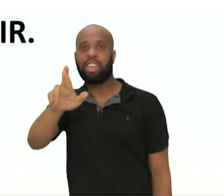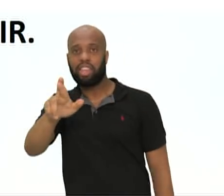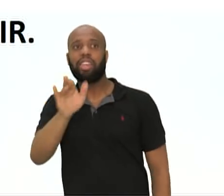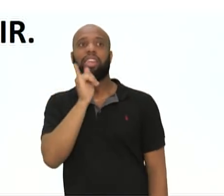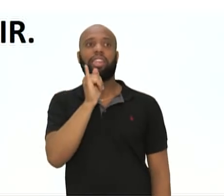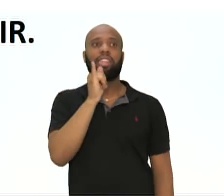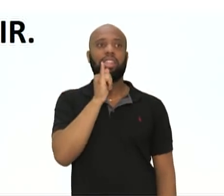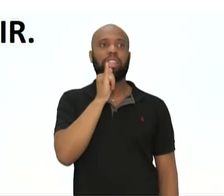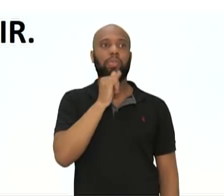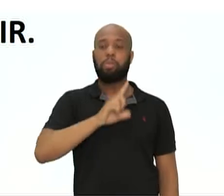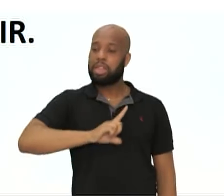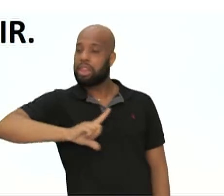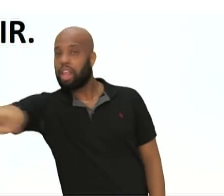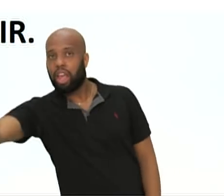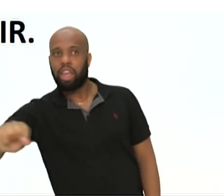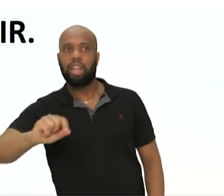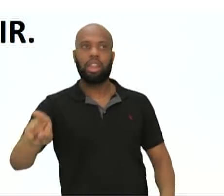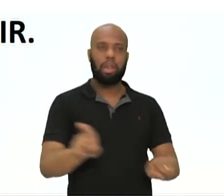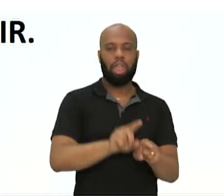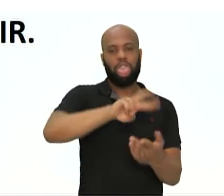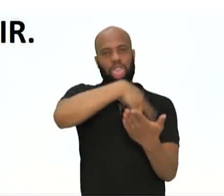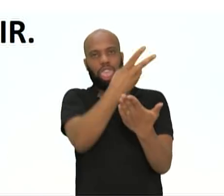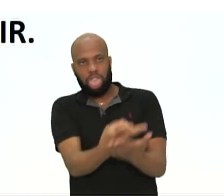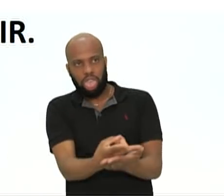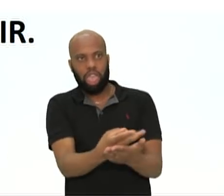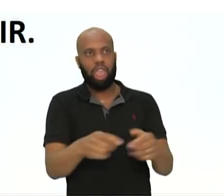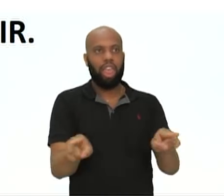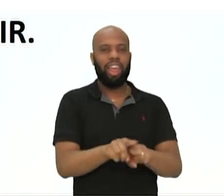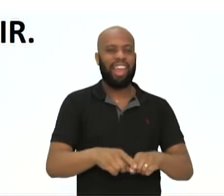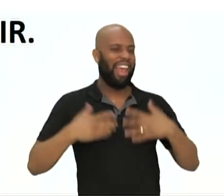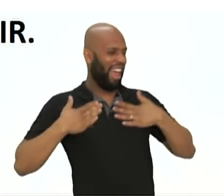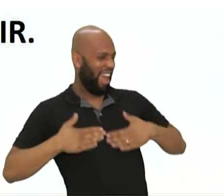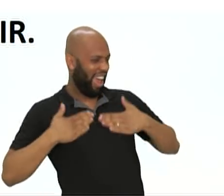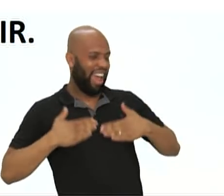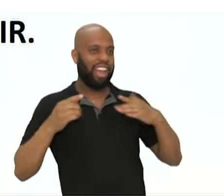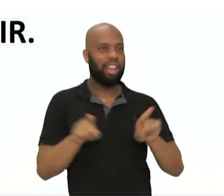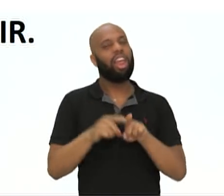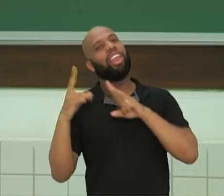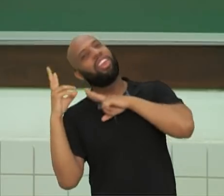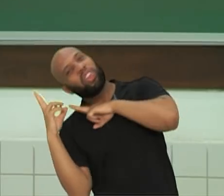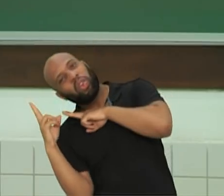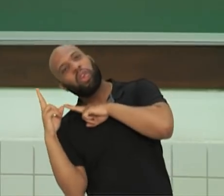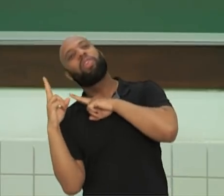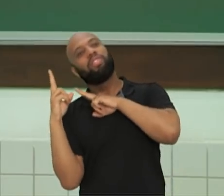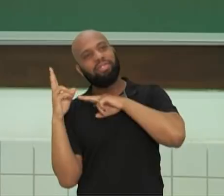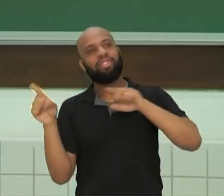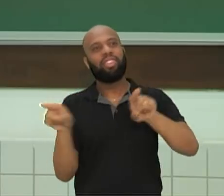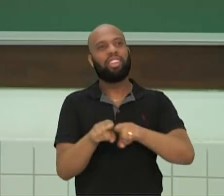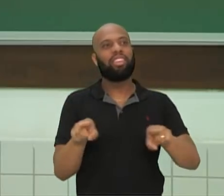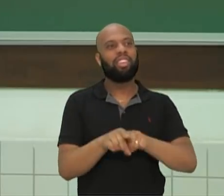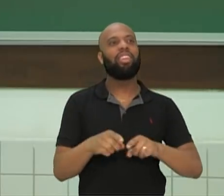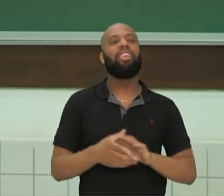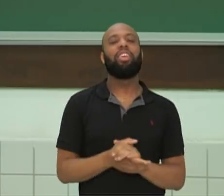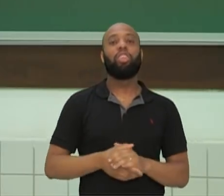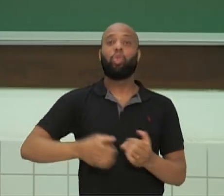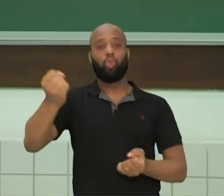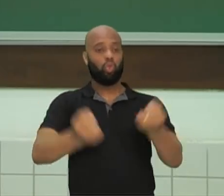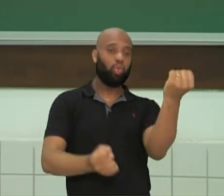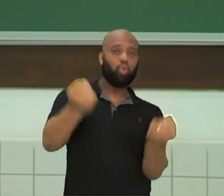exemplo, sair, cair, divertir, dormir, que muita gente está